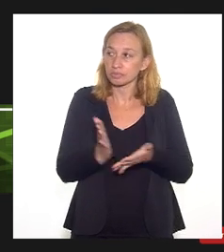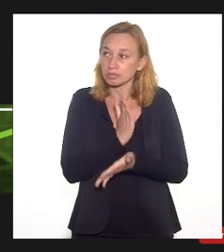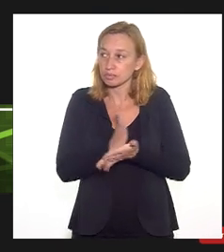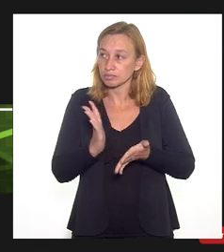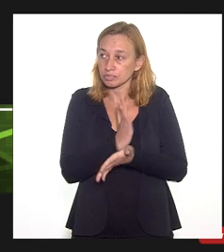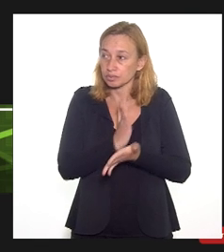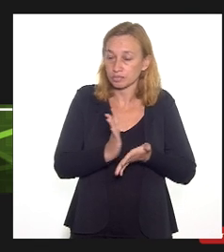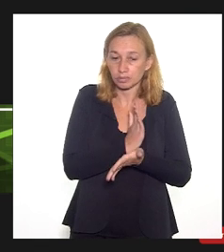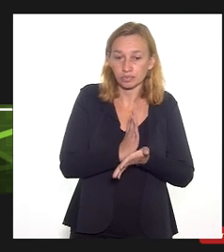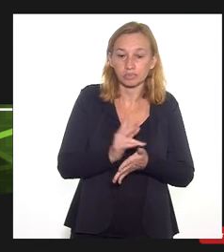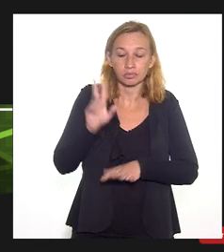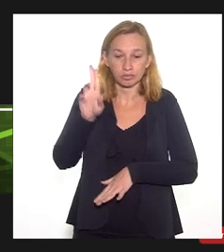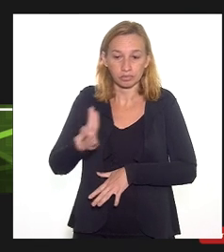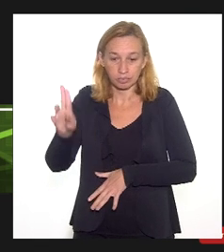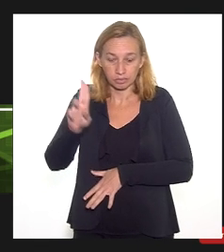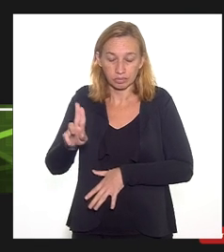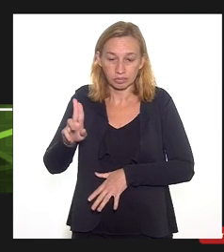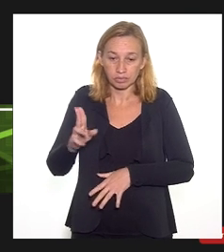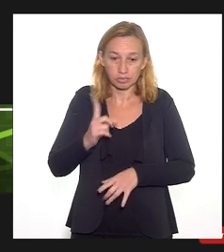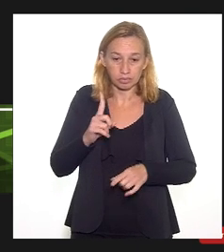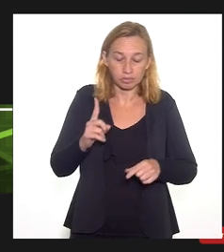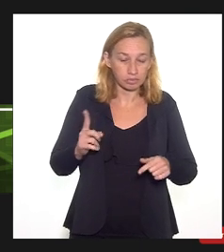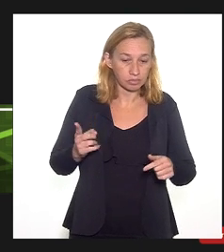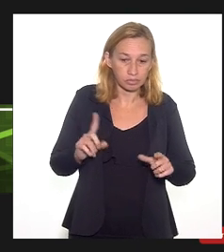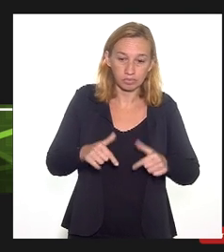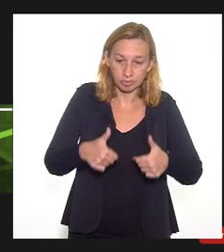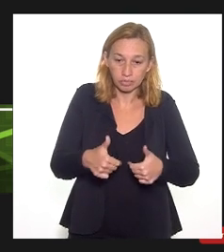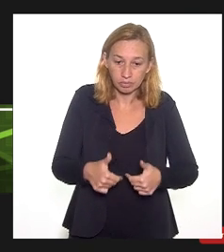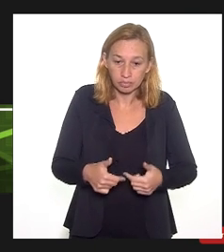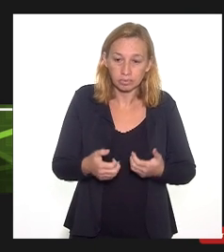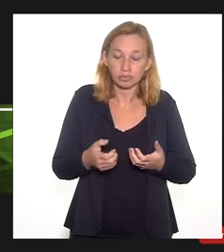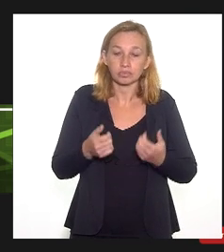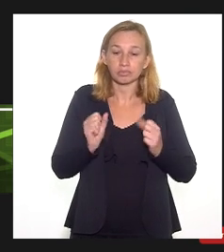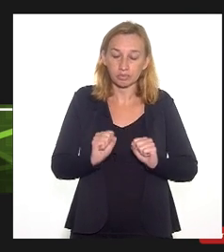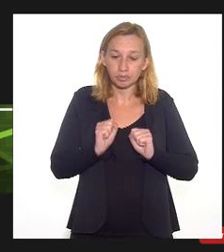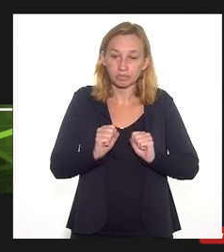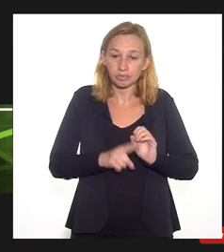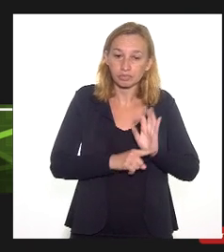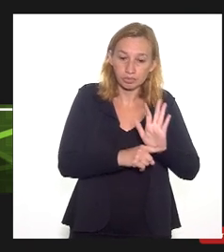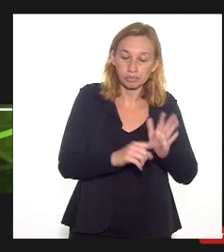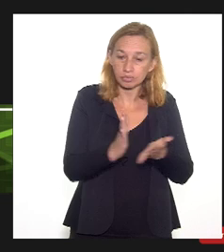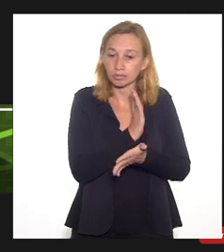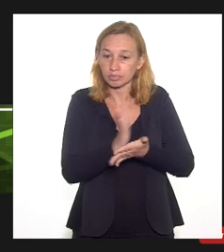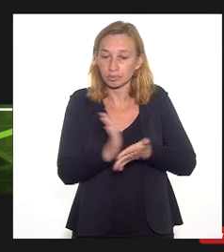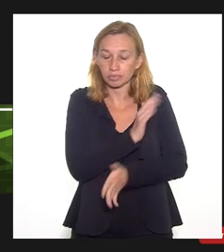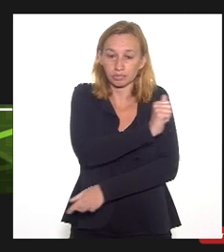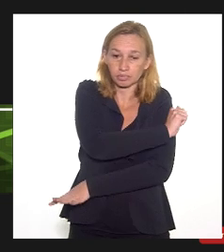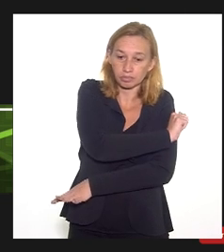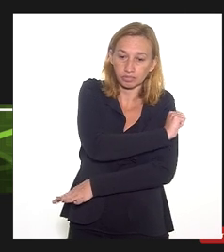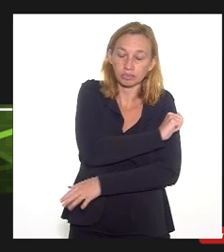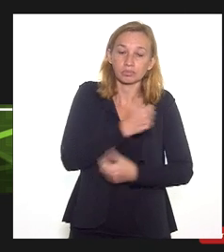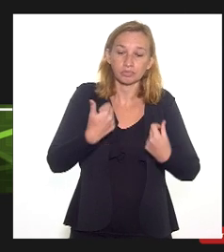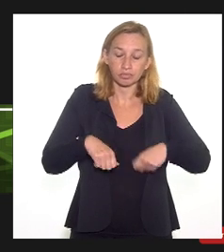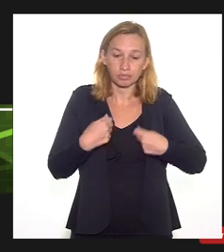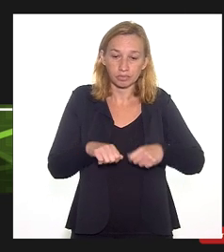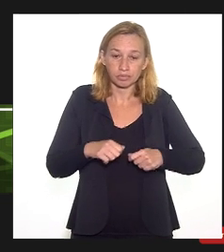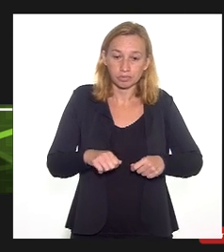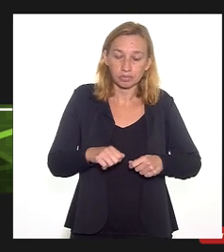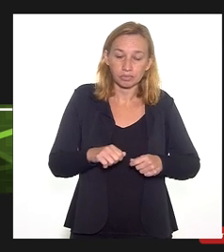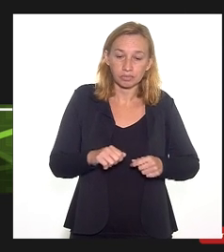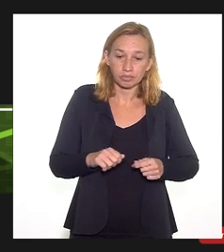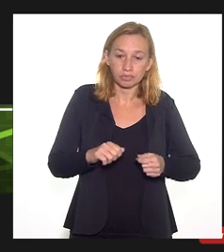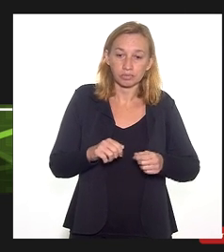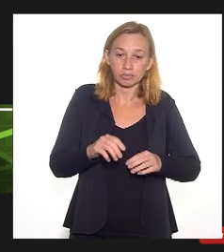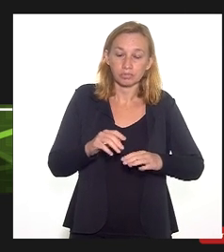alegações de que a universidade não estava funcionando e para poder atender as necessidades dos alunos que precisavam se formar justamente para se profissionalizar